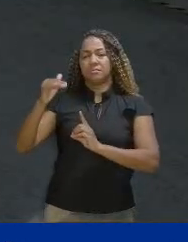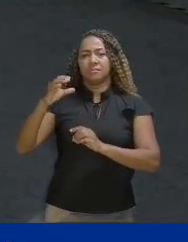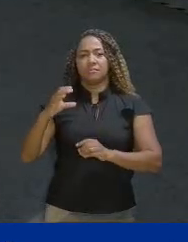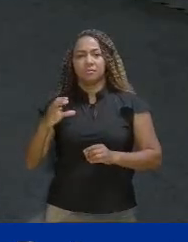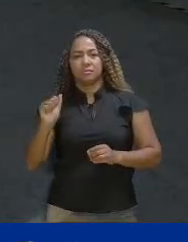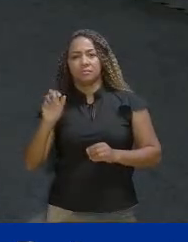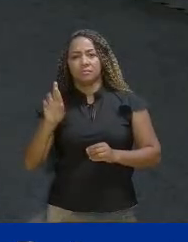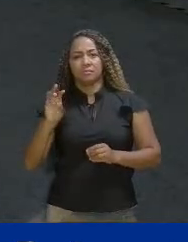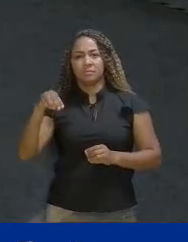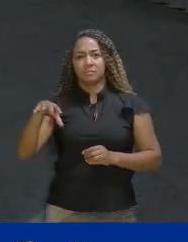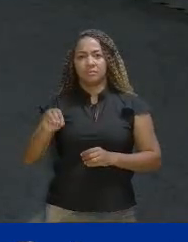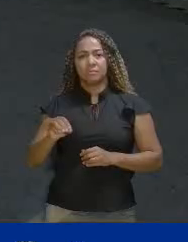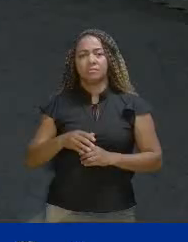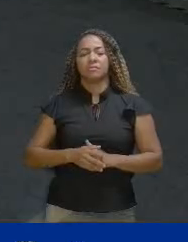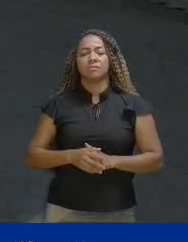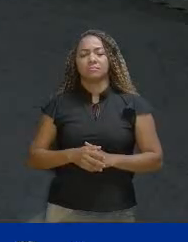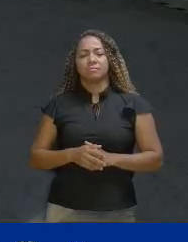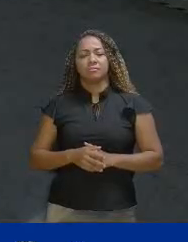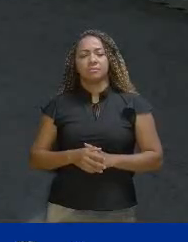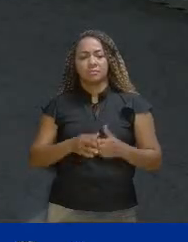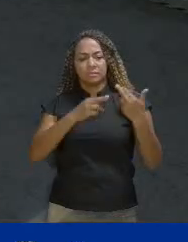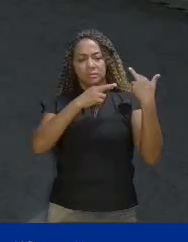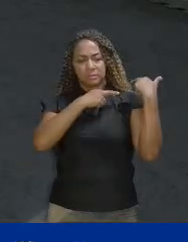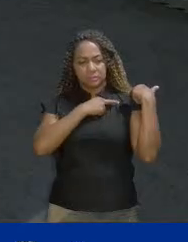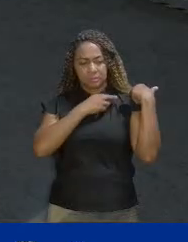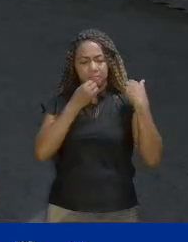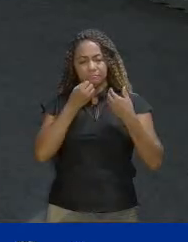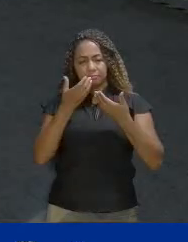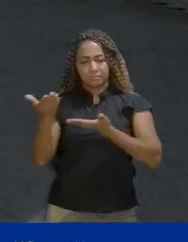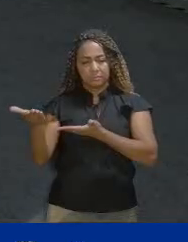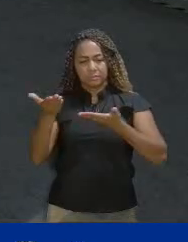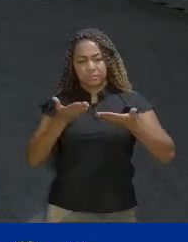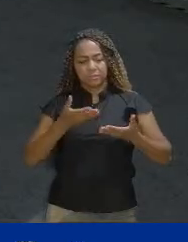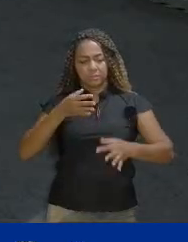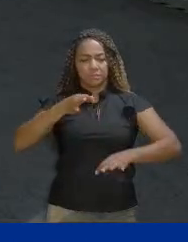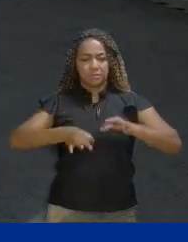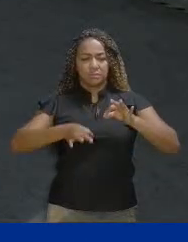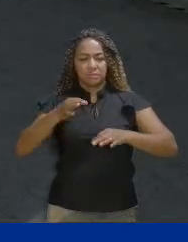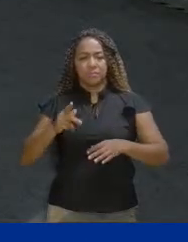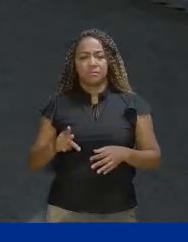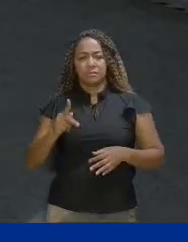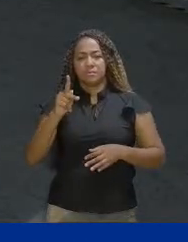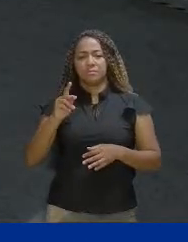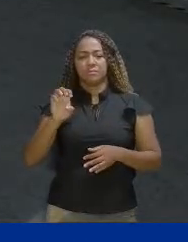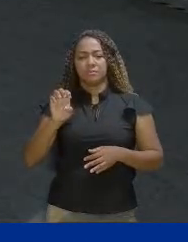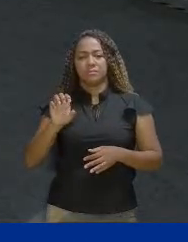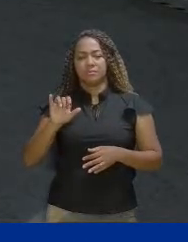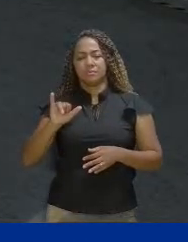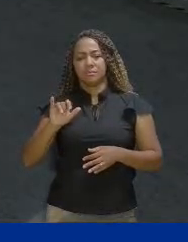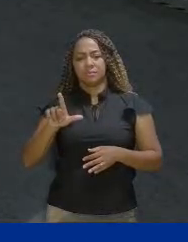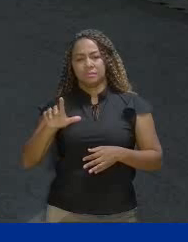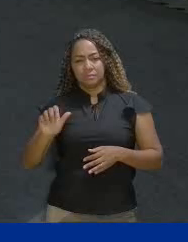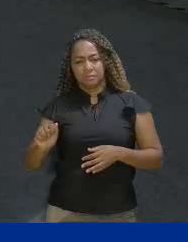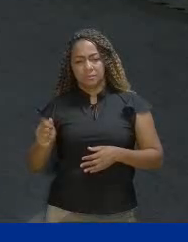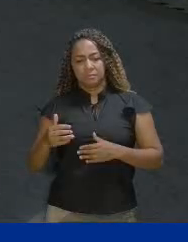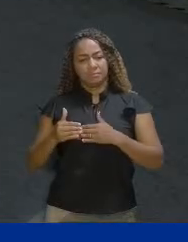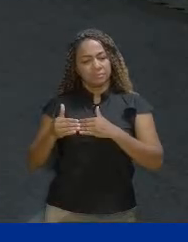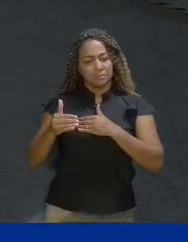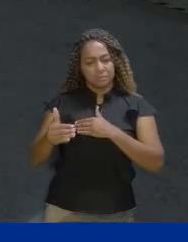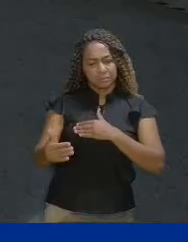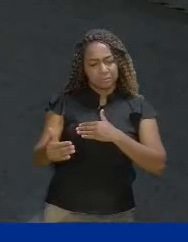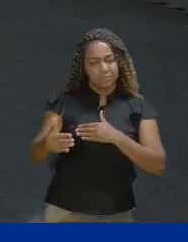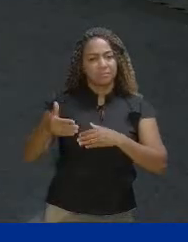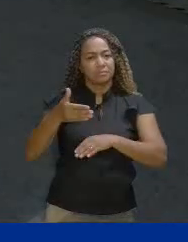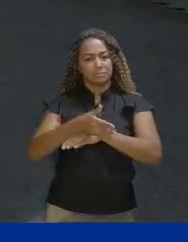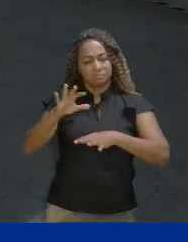a honrosa missão de fazer a saudação de boas-vindas à juíza Keila Utzig, que a partir de hoje passa a